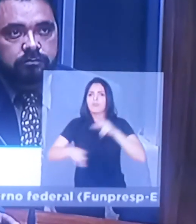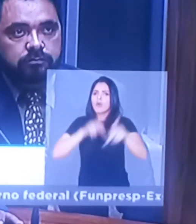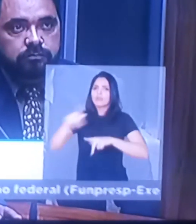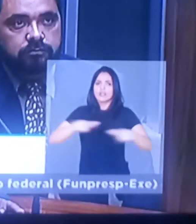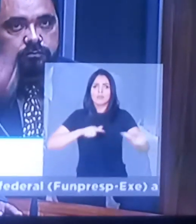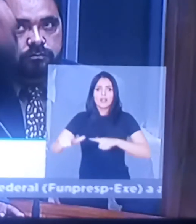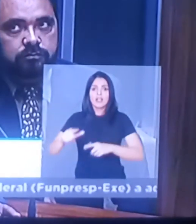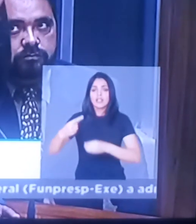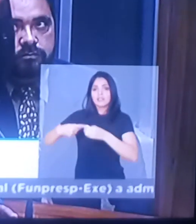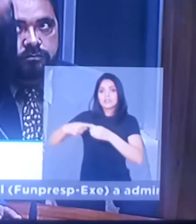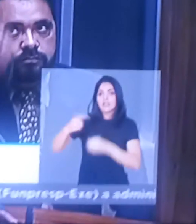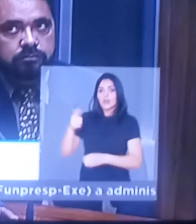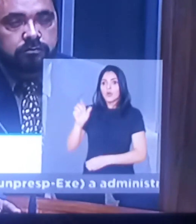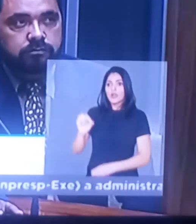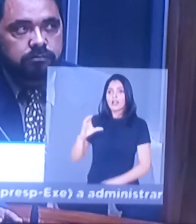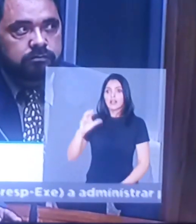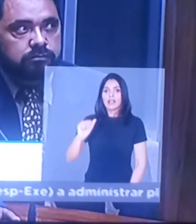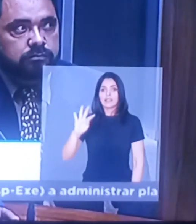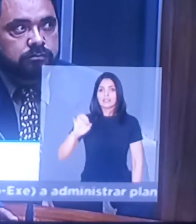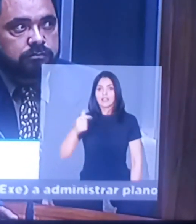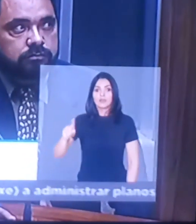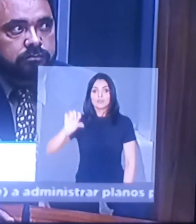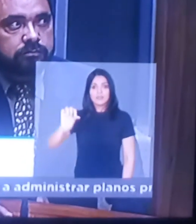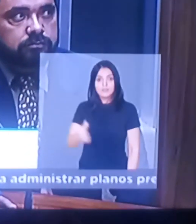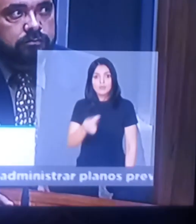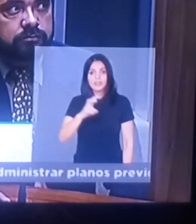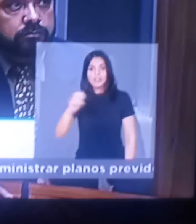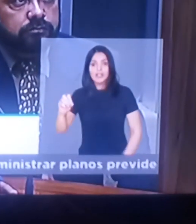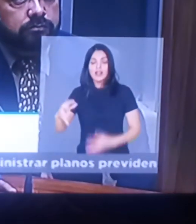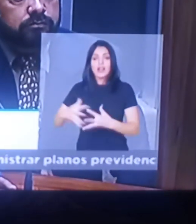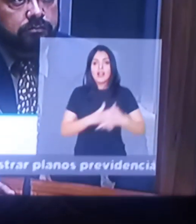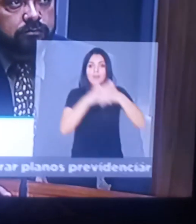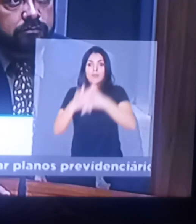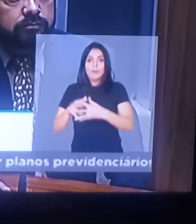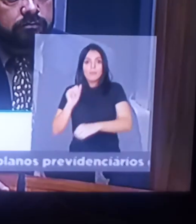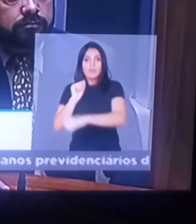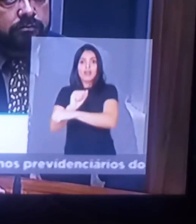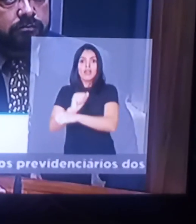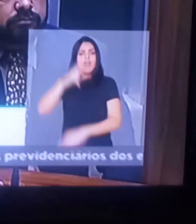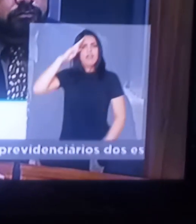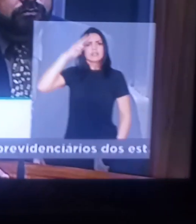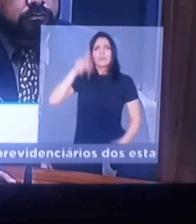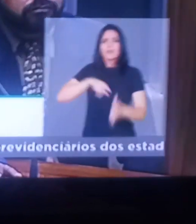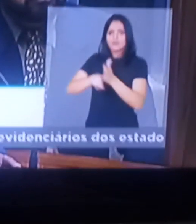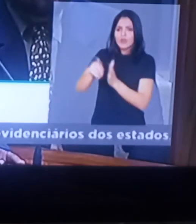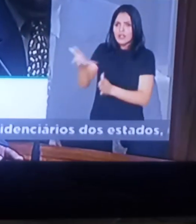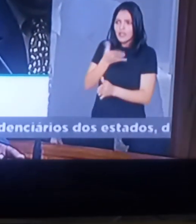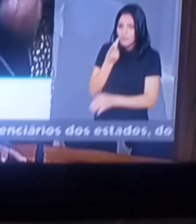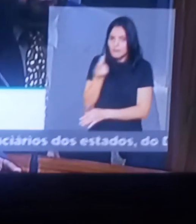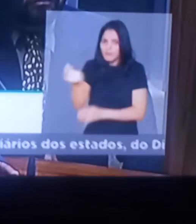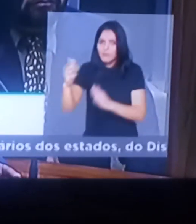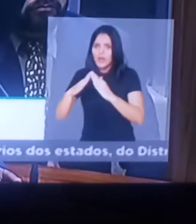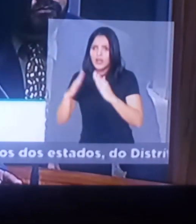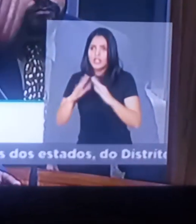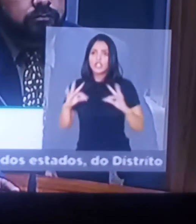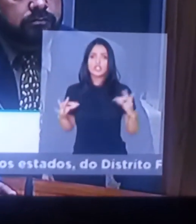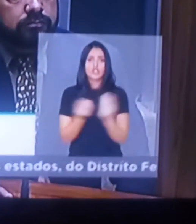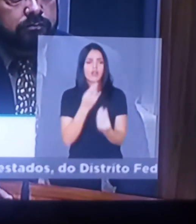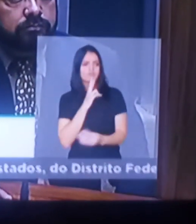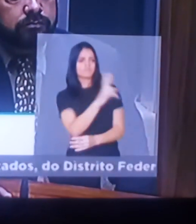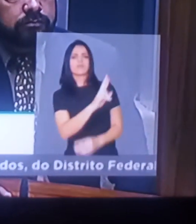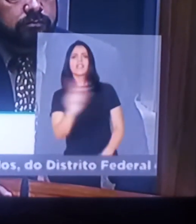do Catalão, em Goiás, nós estamos 6.500 caminhão parado. O exército passou lá, perguntou quem queria ir embora, todos